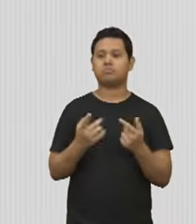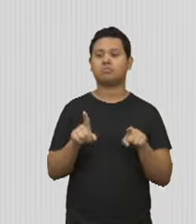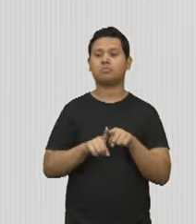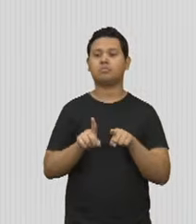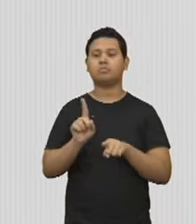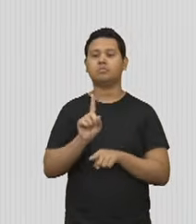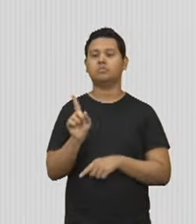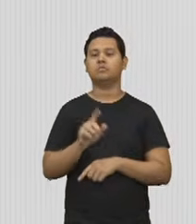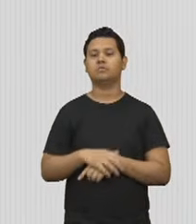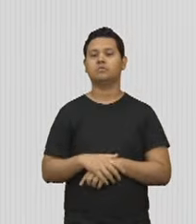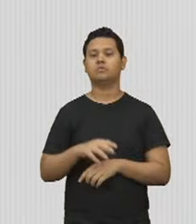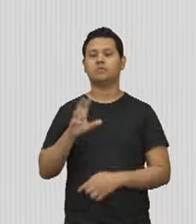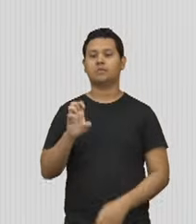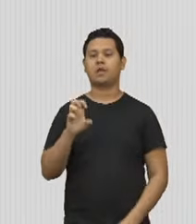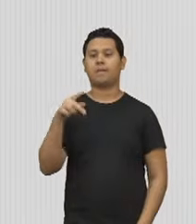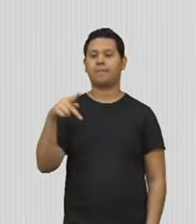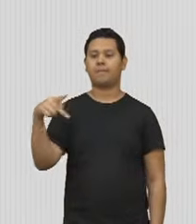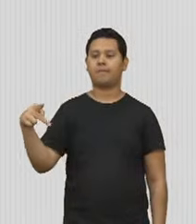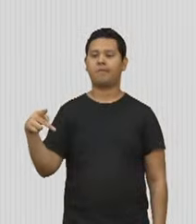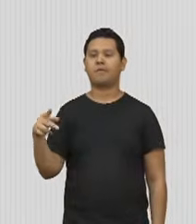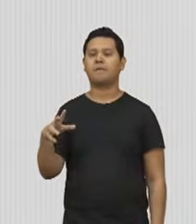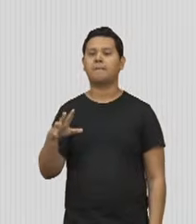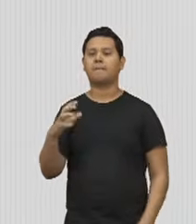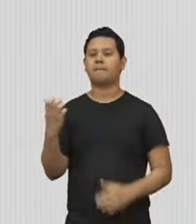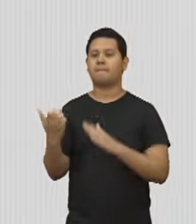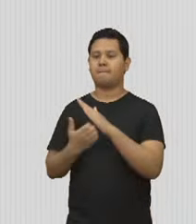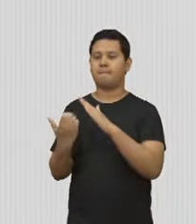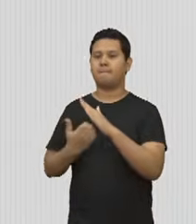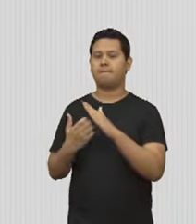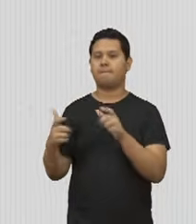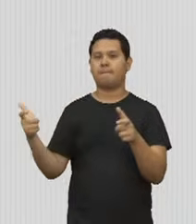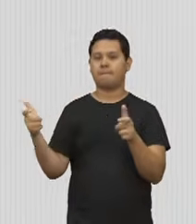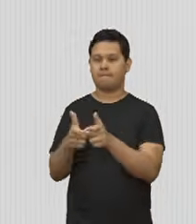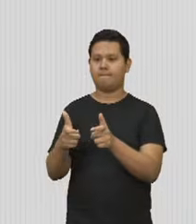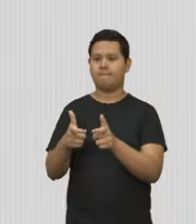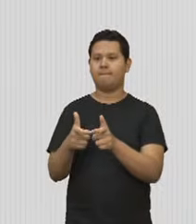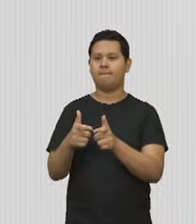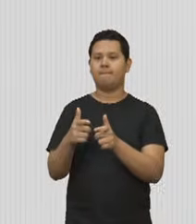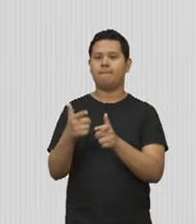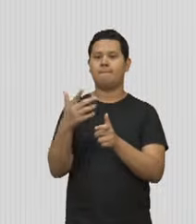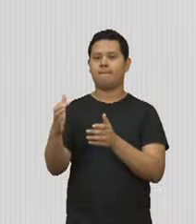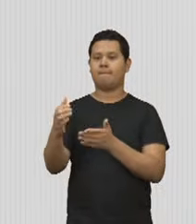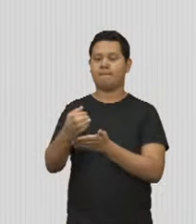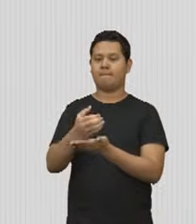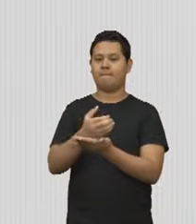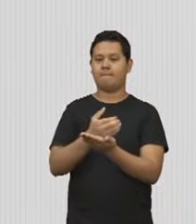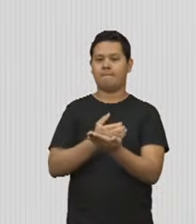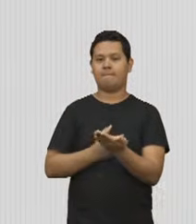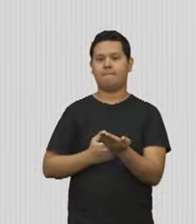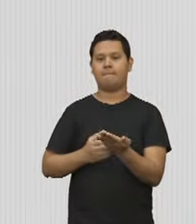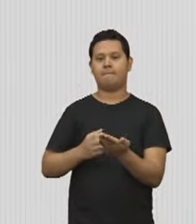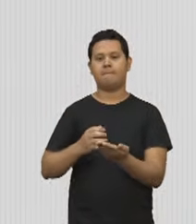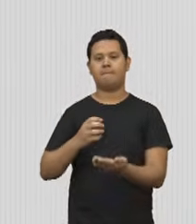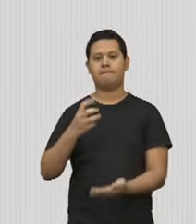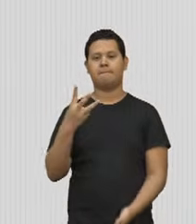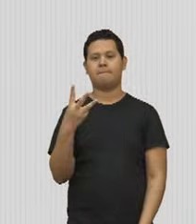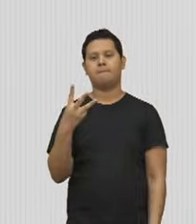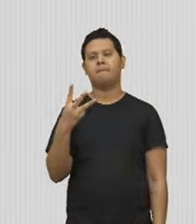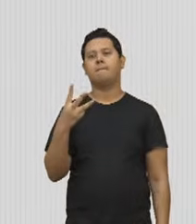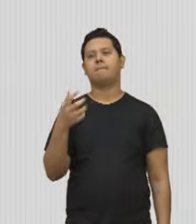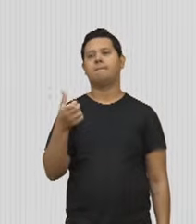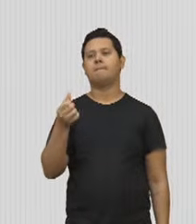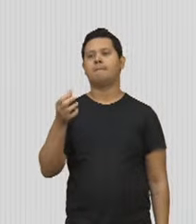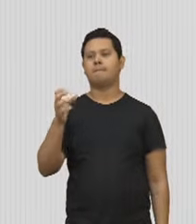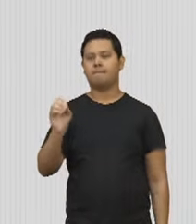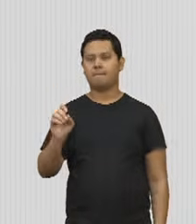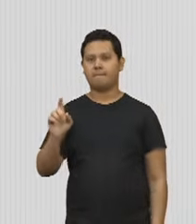ser alterado são as EPPs, as empresas de pequeno porte, que arrecadam entre 360